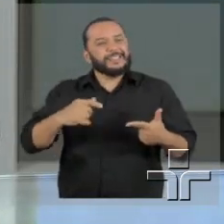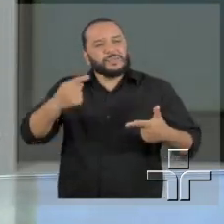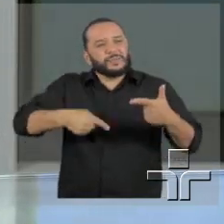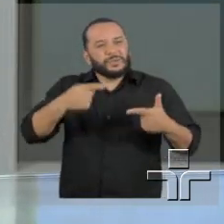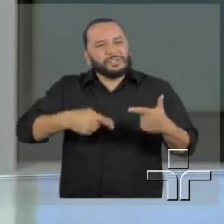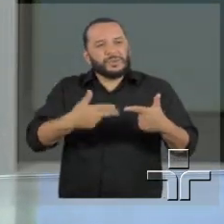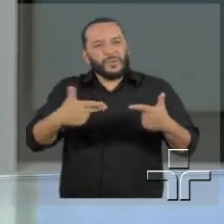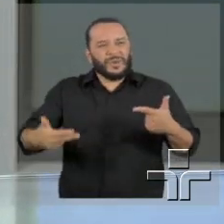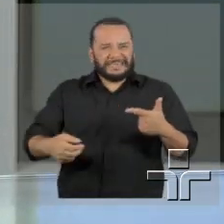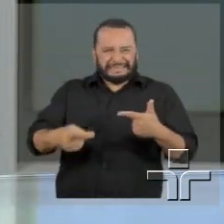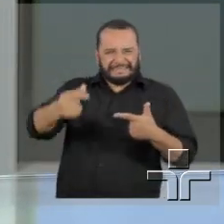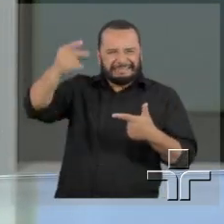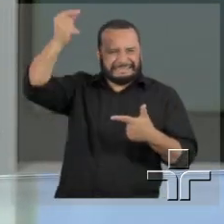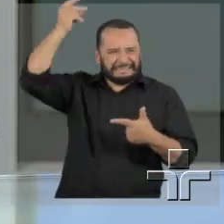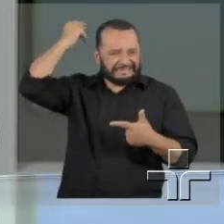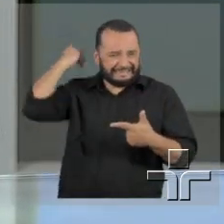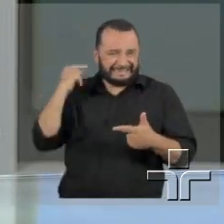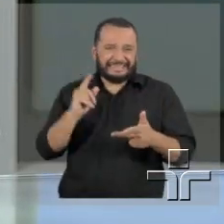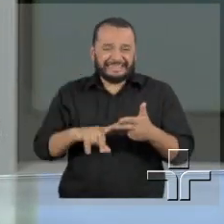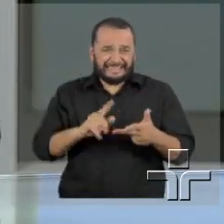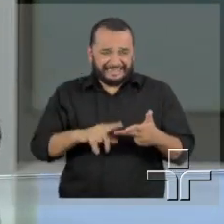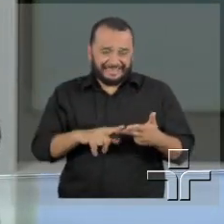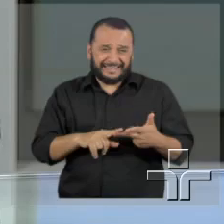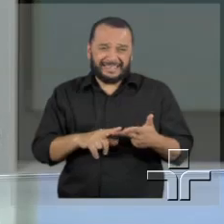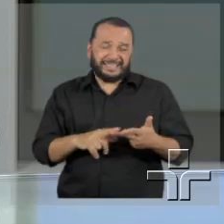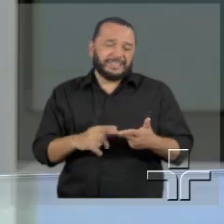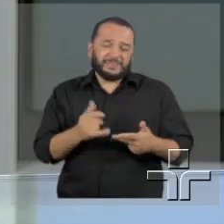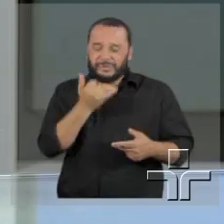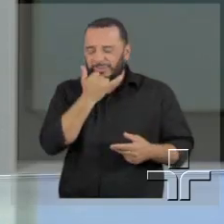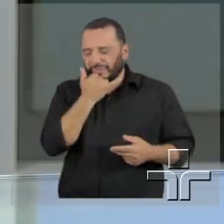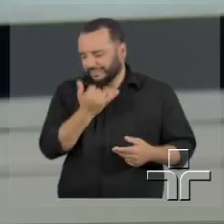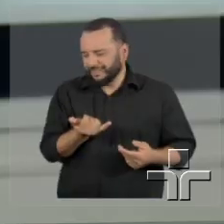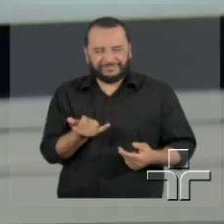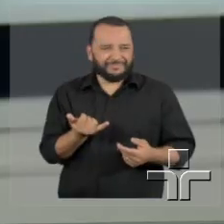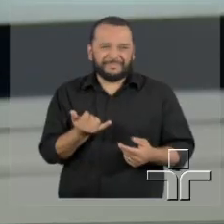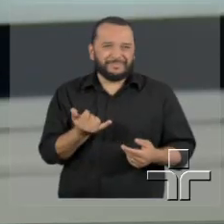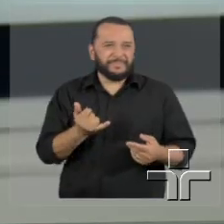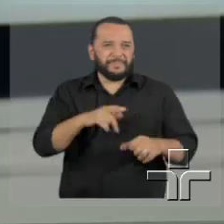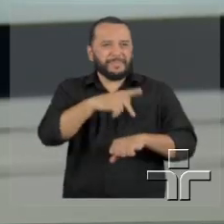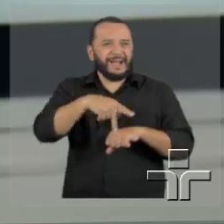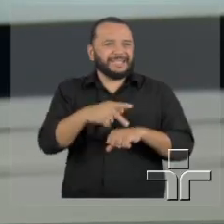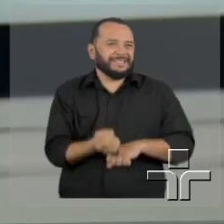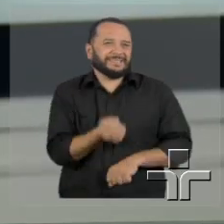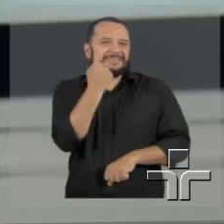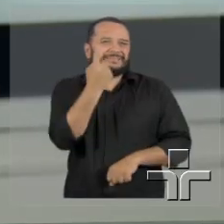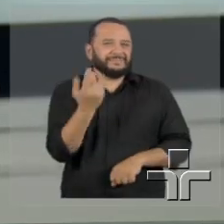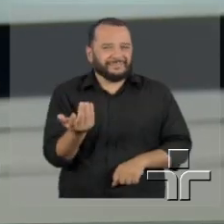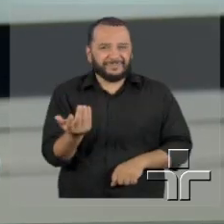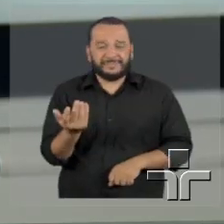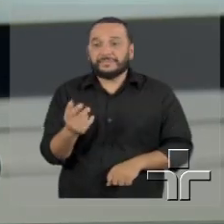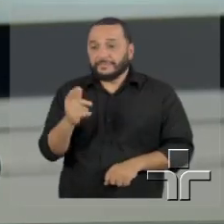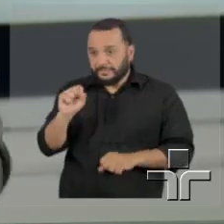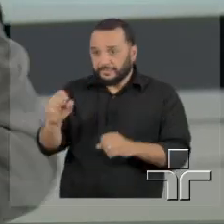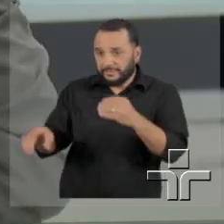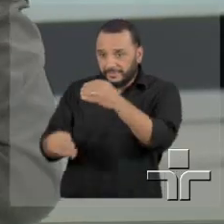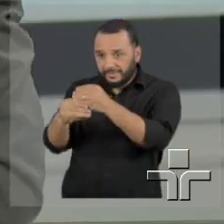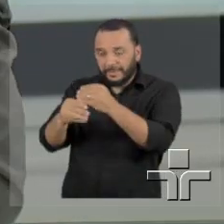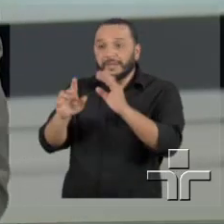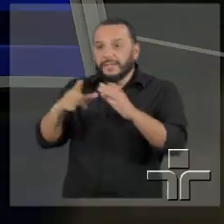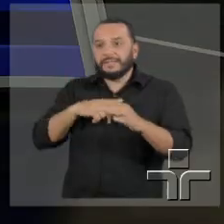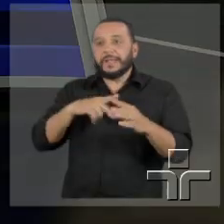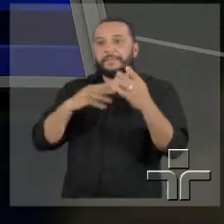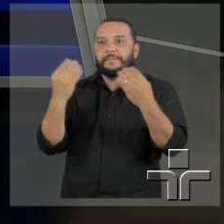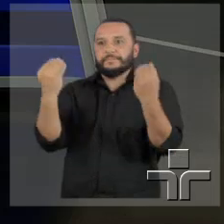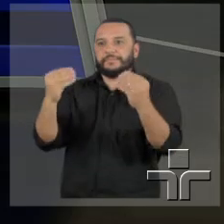foram abandonadas. País estranho nosso. Né? Estranho. Comenta ou não? Claro. Acho que nós temos mais tweets, tá, vamos ver.